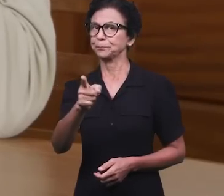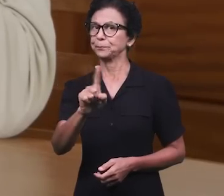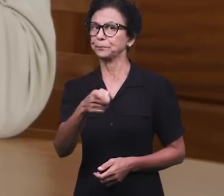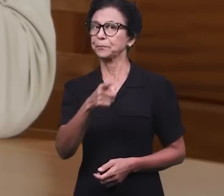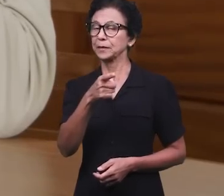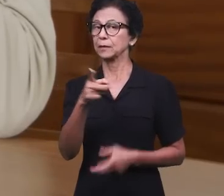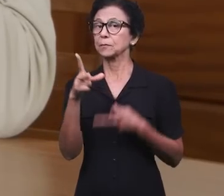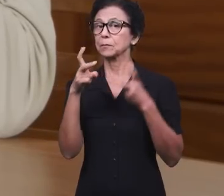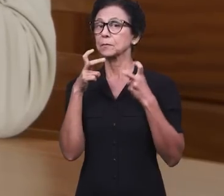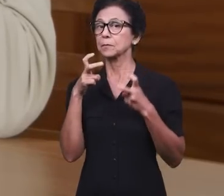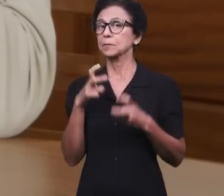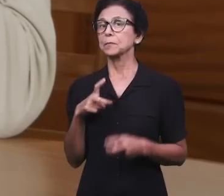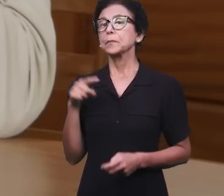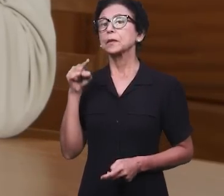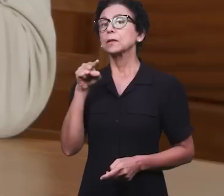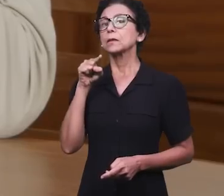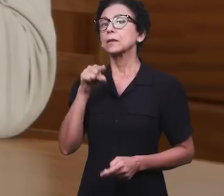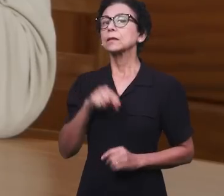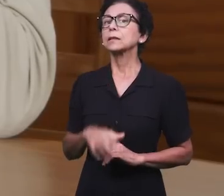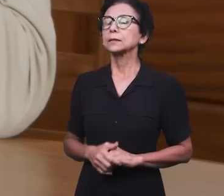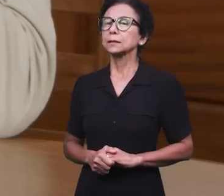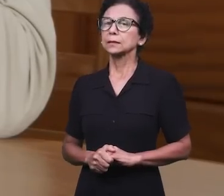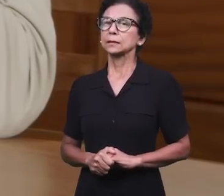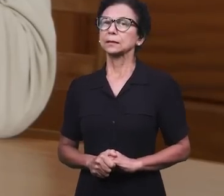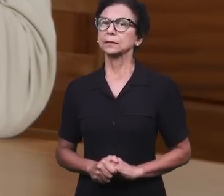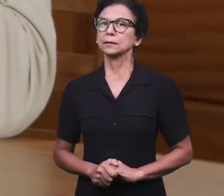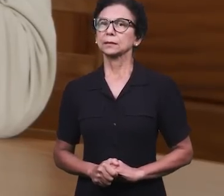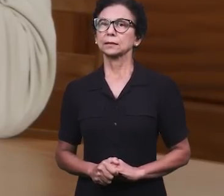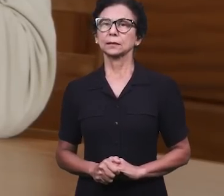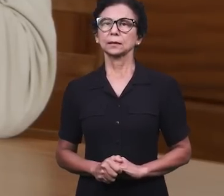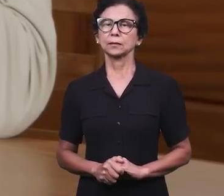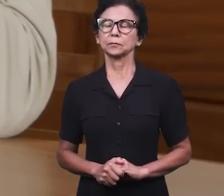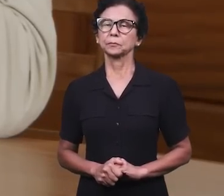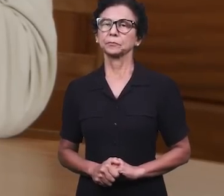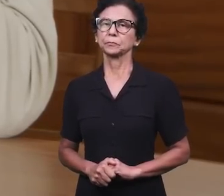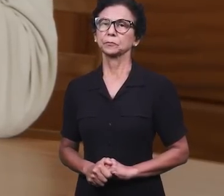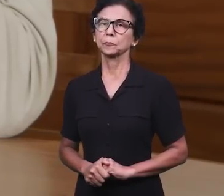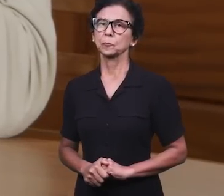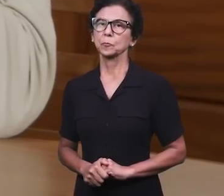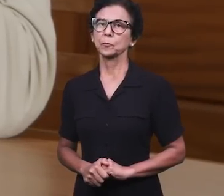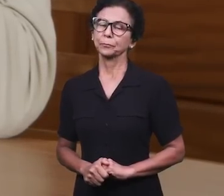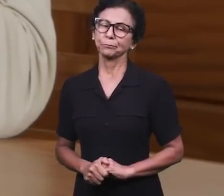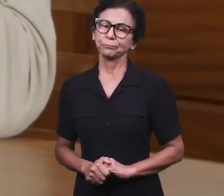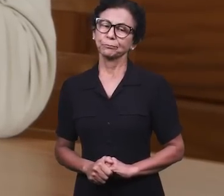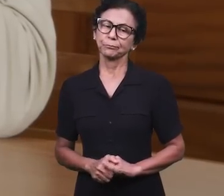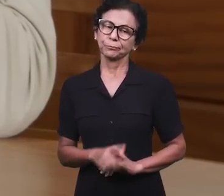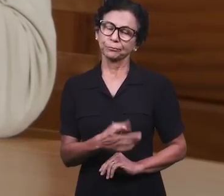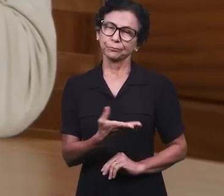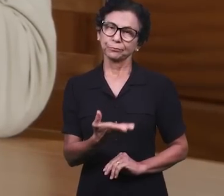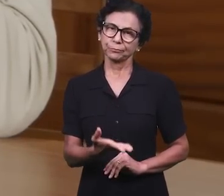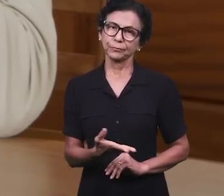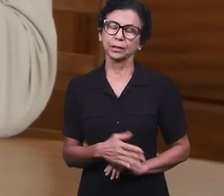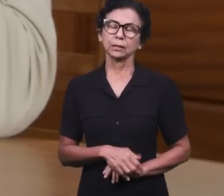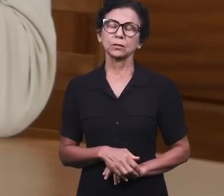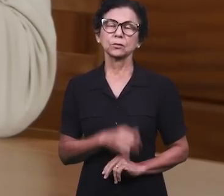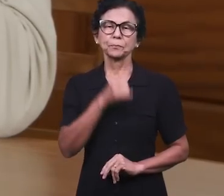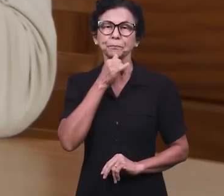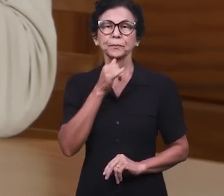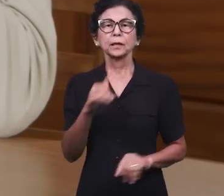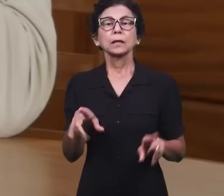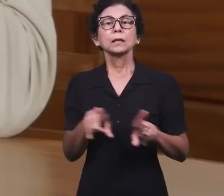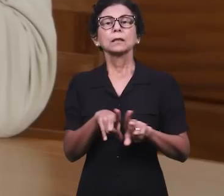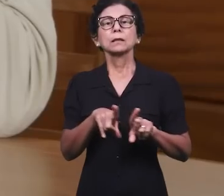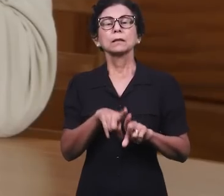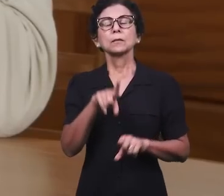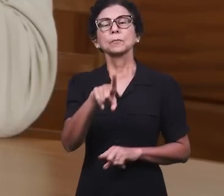esquecer, e ele vai ver que você, às vezes você ridiculariza o filho na frente dos